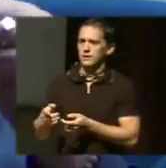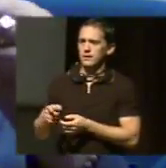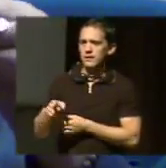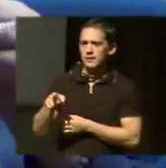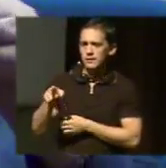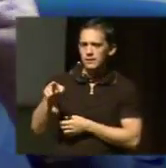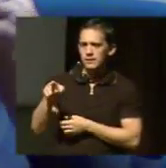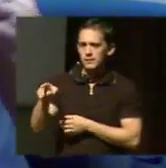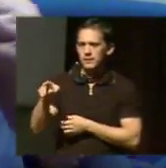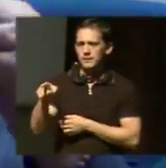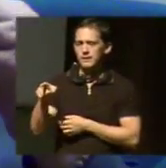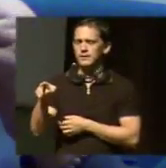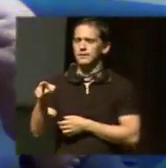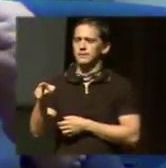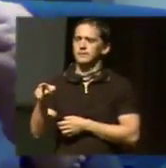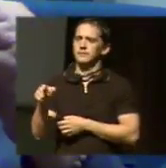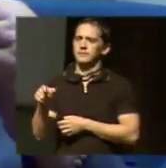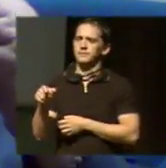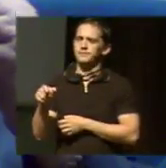perpassa pela